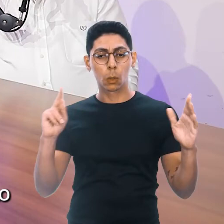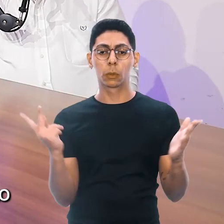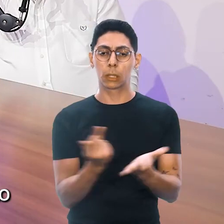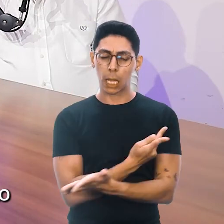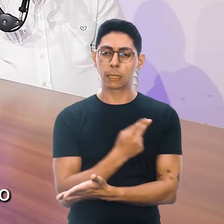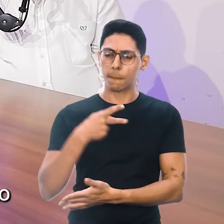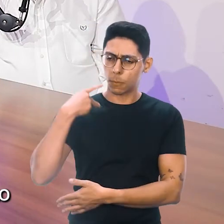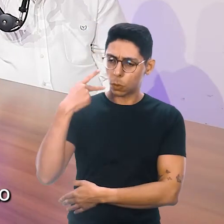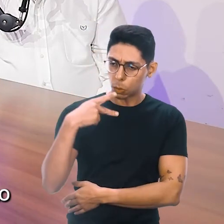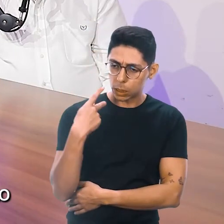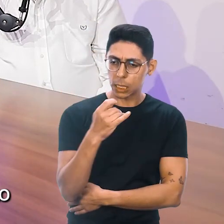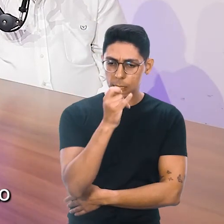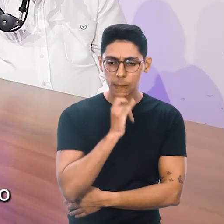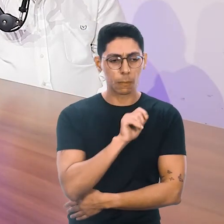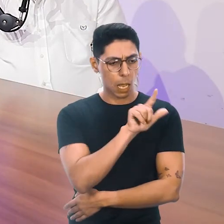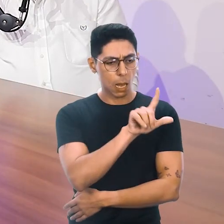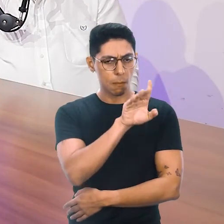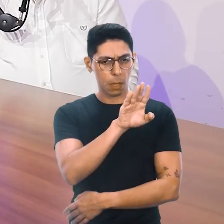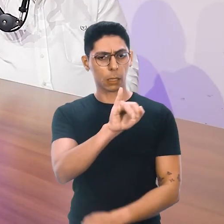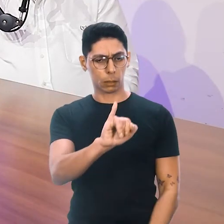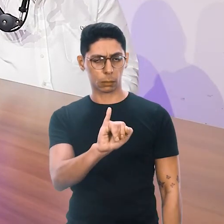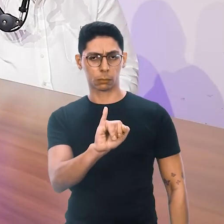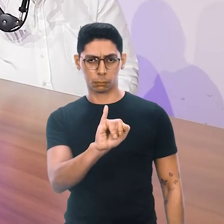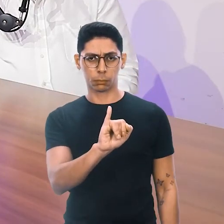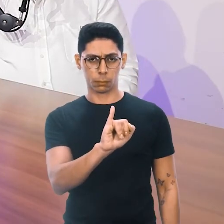por exemplo, seja de fato,